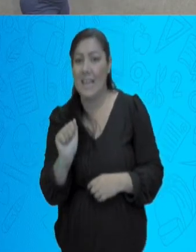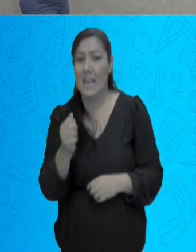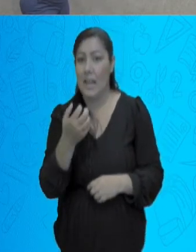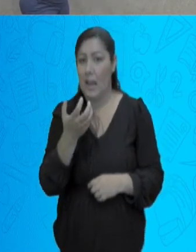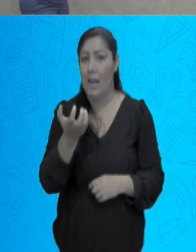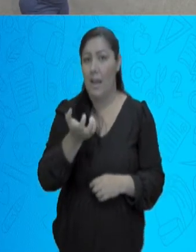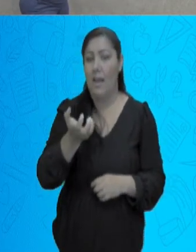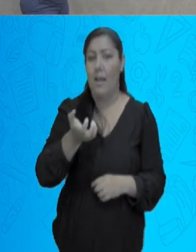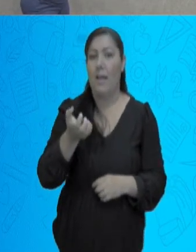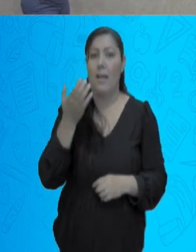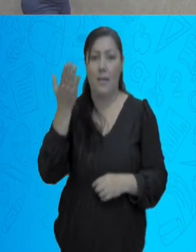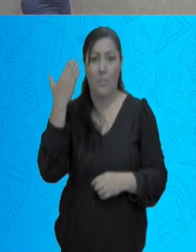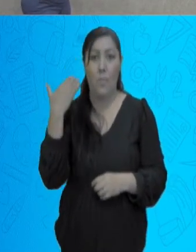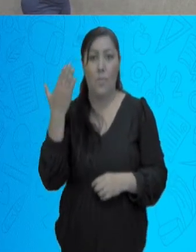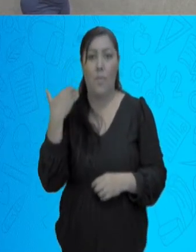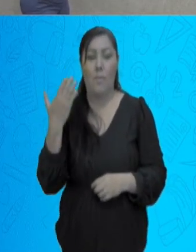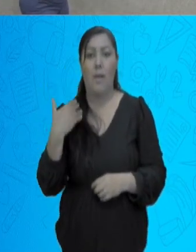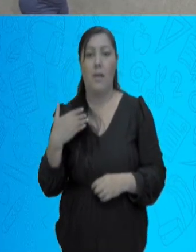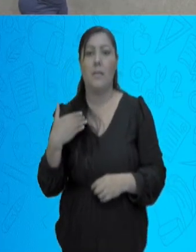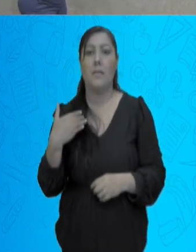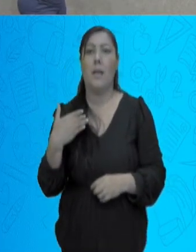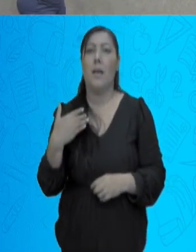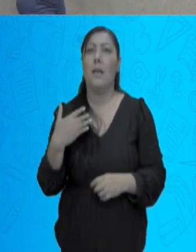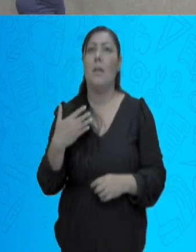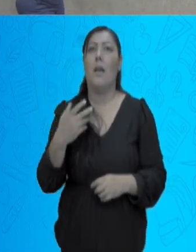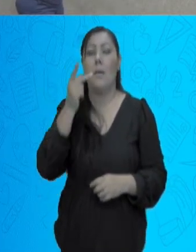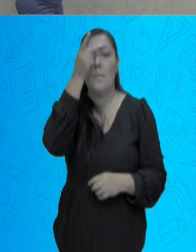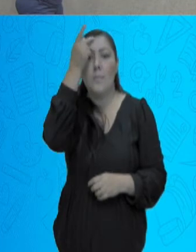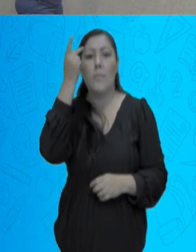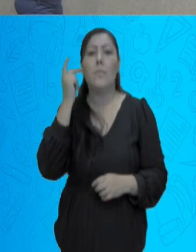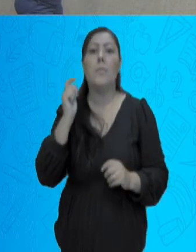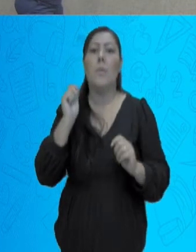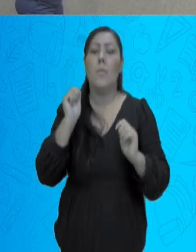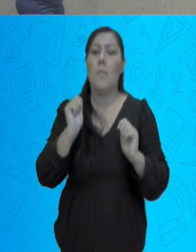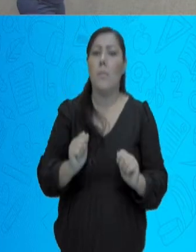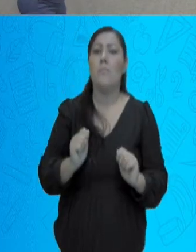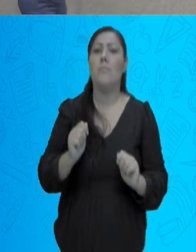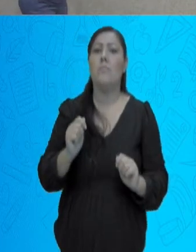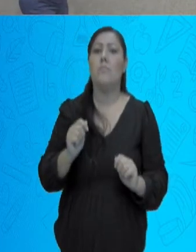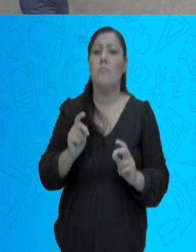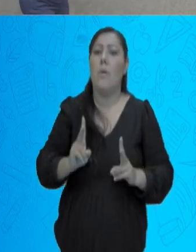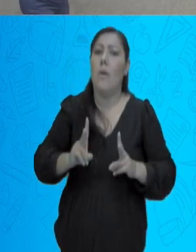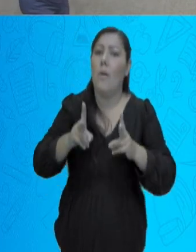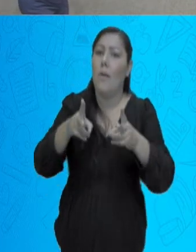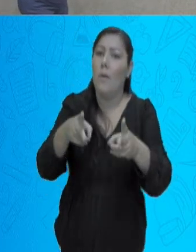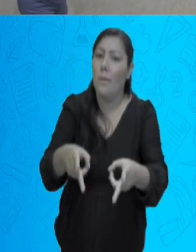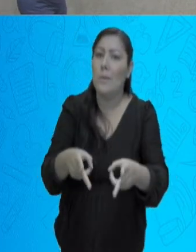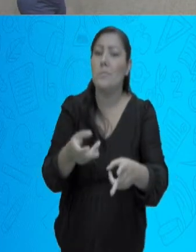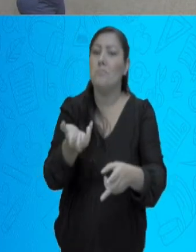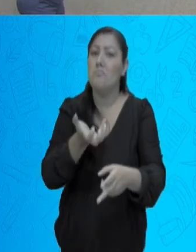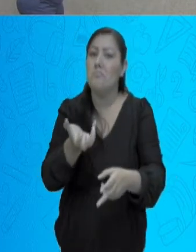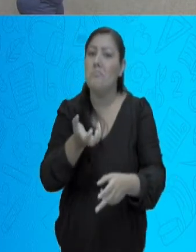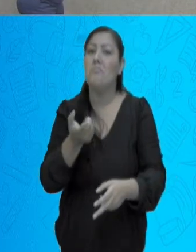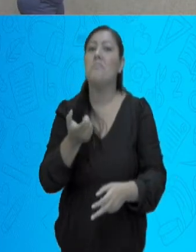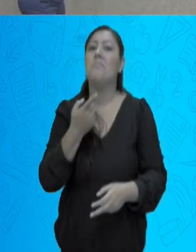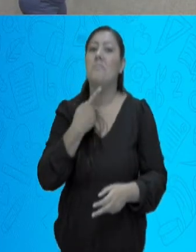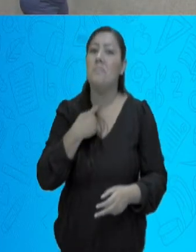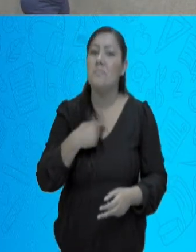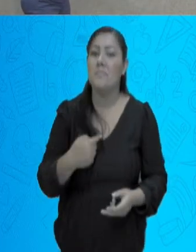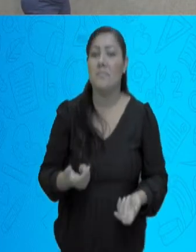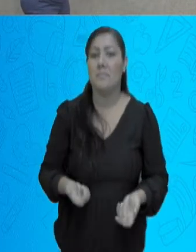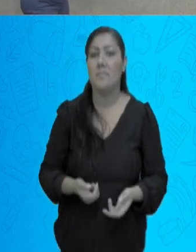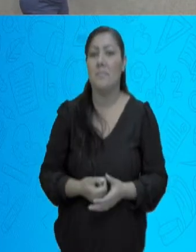não está concluído. Agora, quando eu digo um pretérito perfeito, eu quis. Olha o verbo regular,